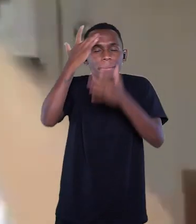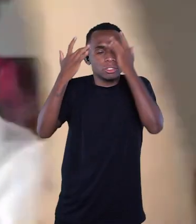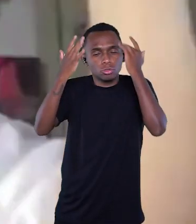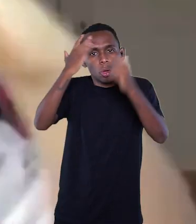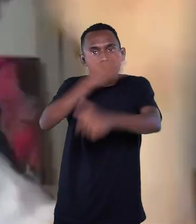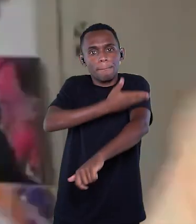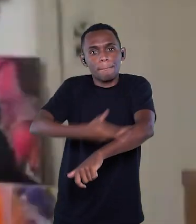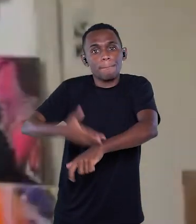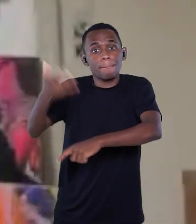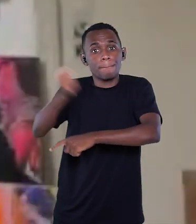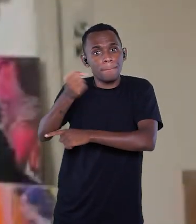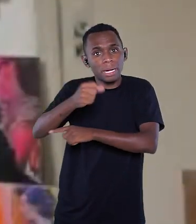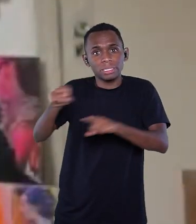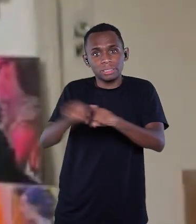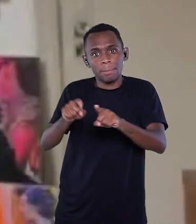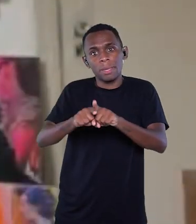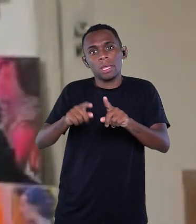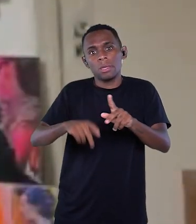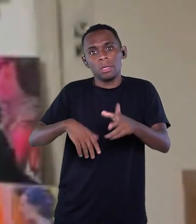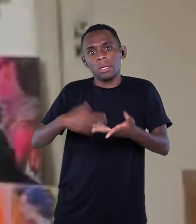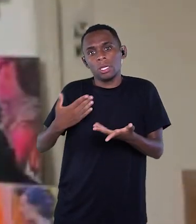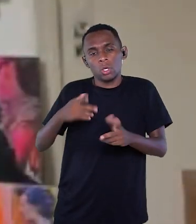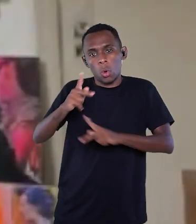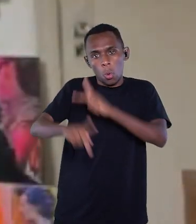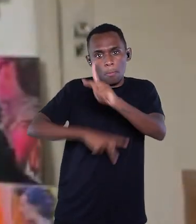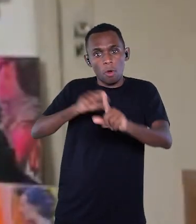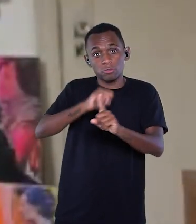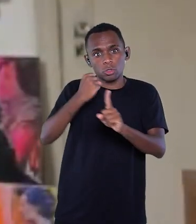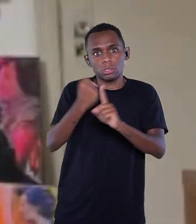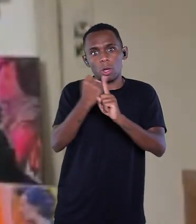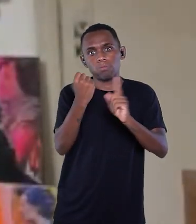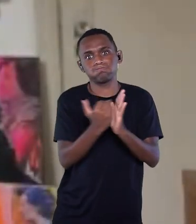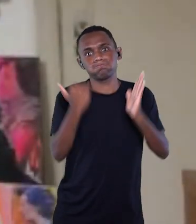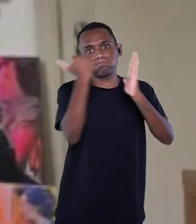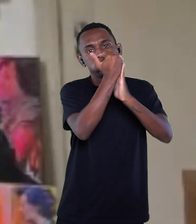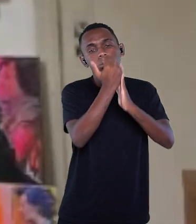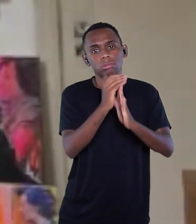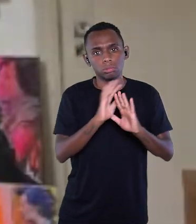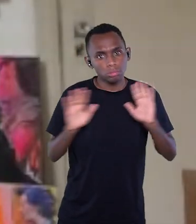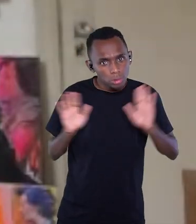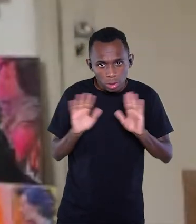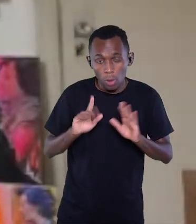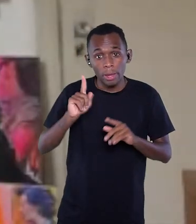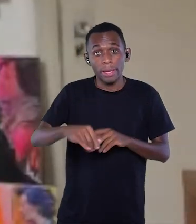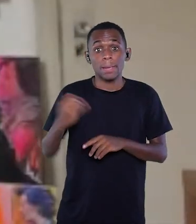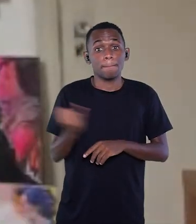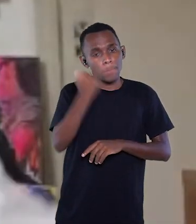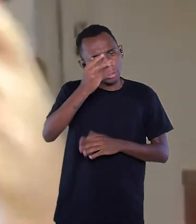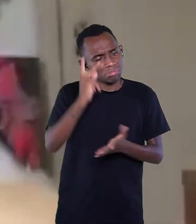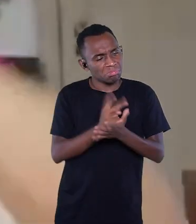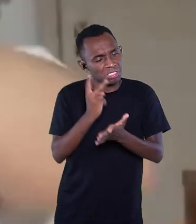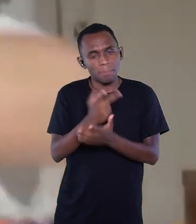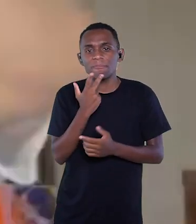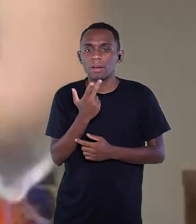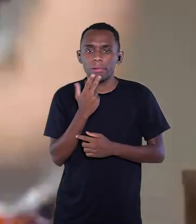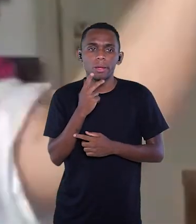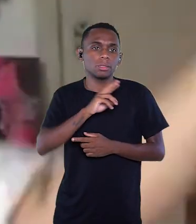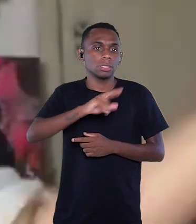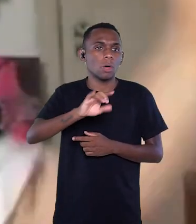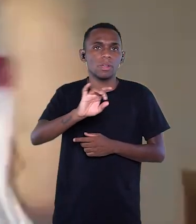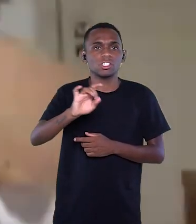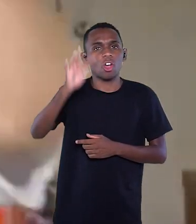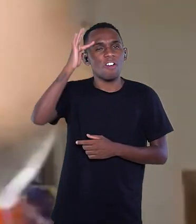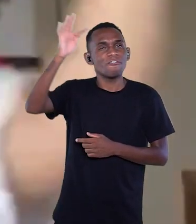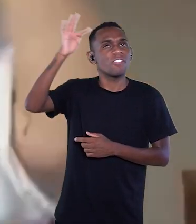e classes sociais mais altas, né? Assim, então, isso é uma questão sempre importante de pontuar. Por isso que não é uma